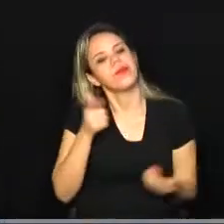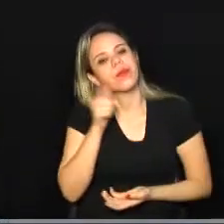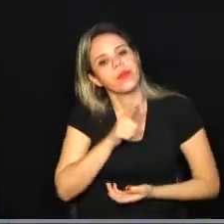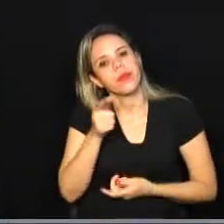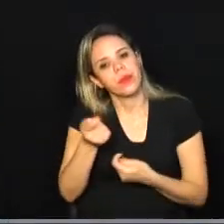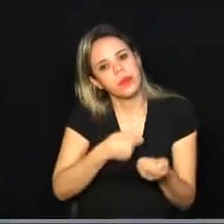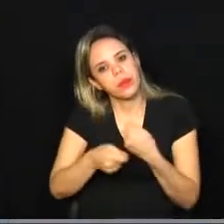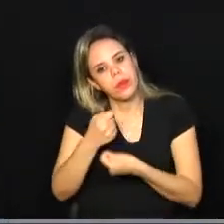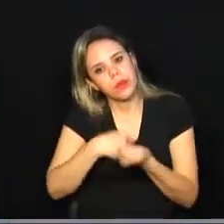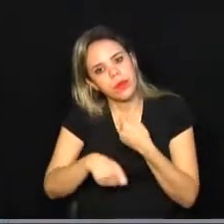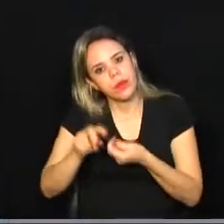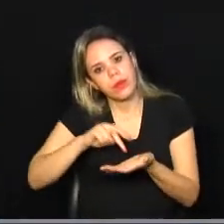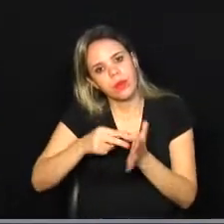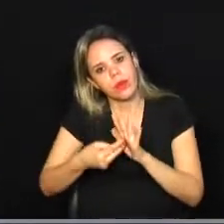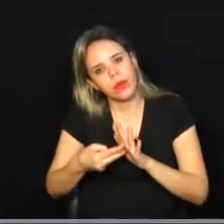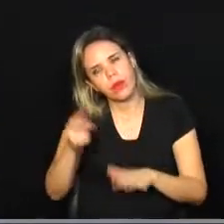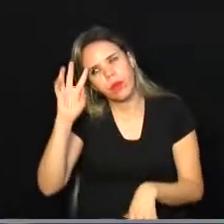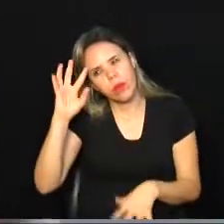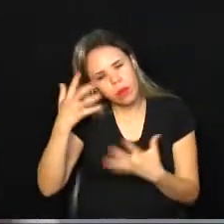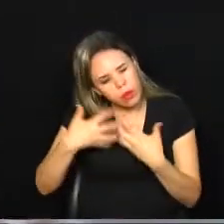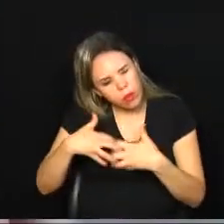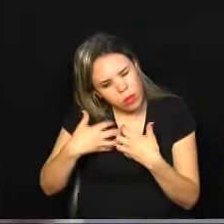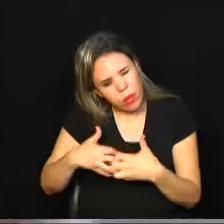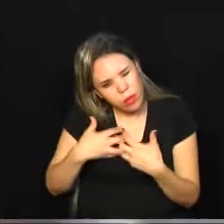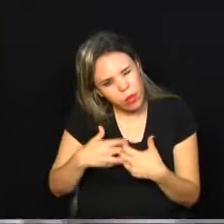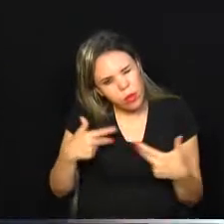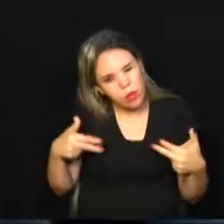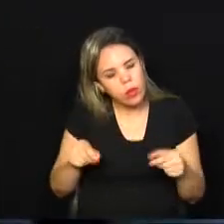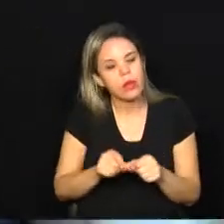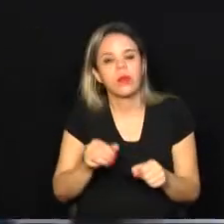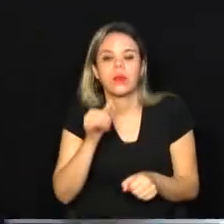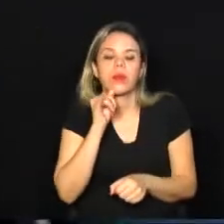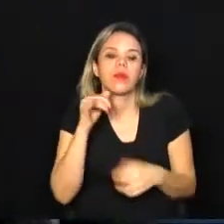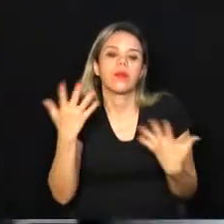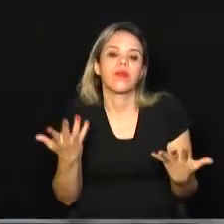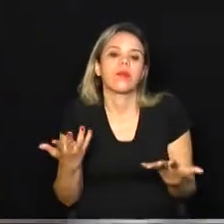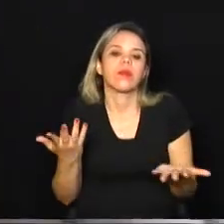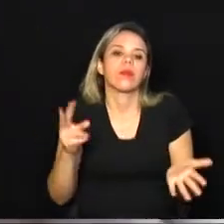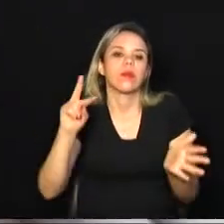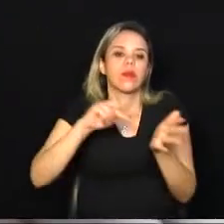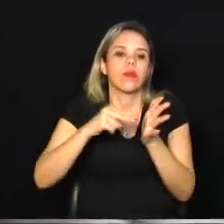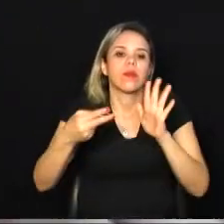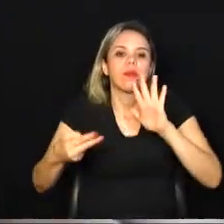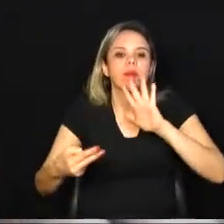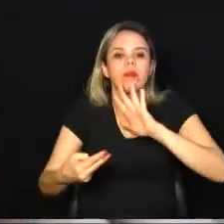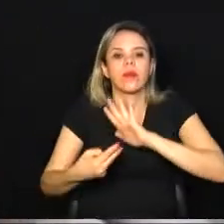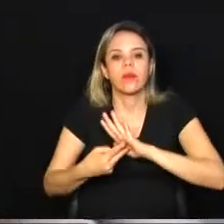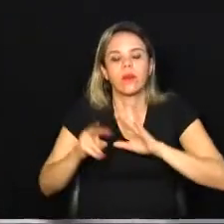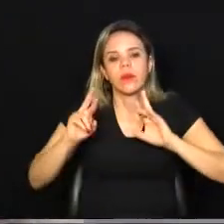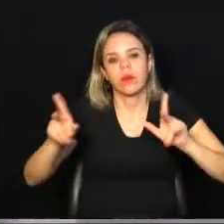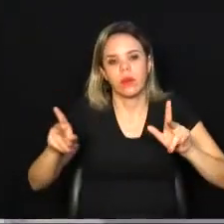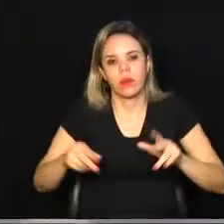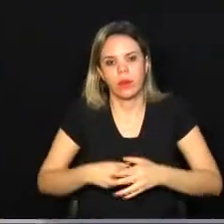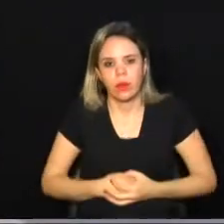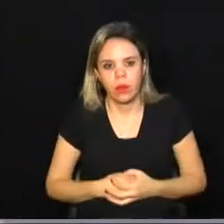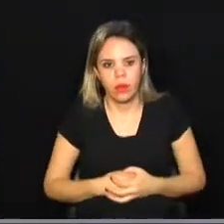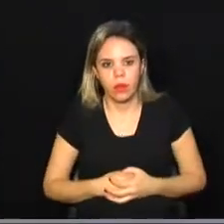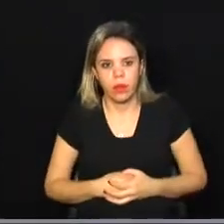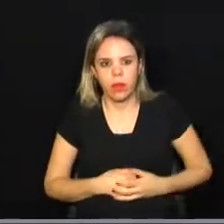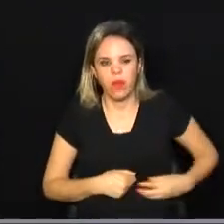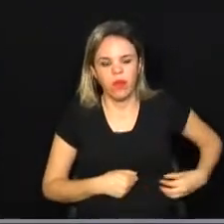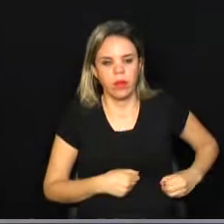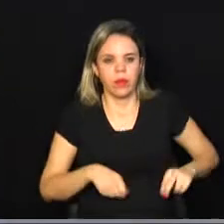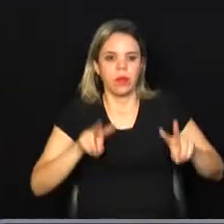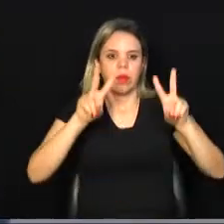consegue ressignificar alguns aspectos, então, interpretar de uma maneira diferente. Já a respeito